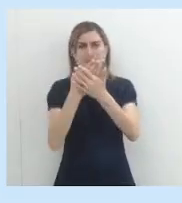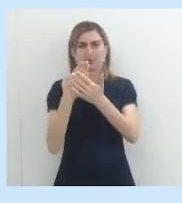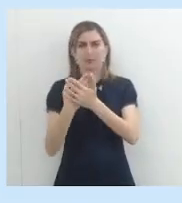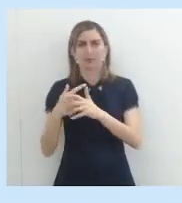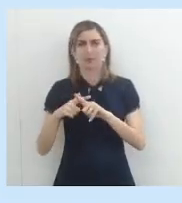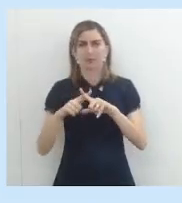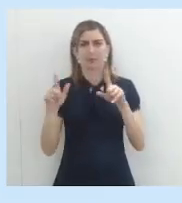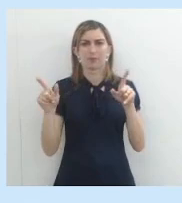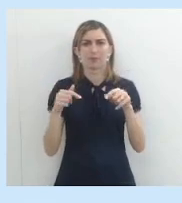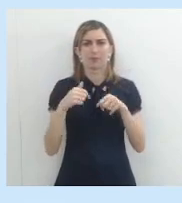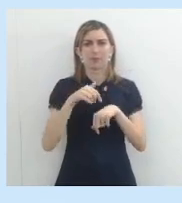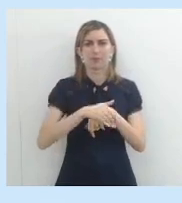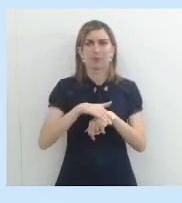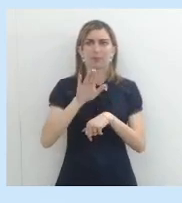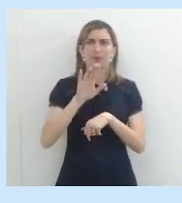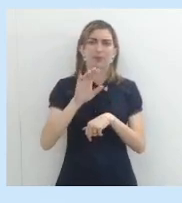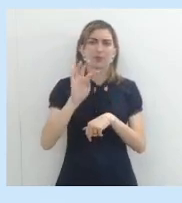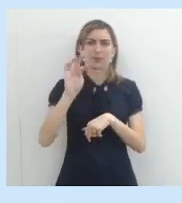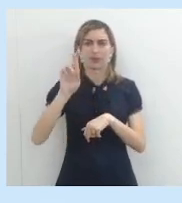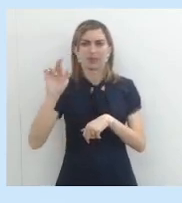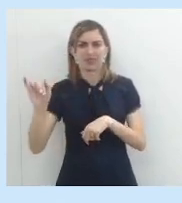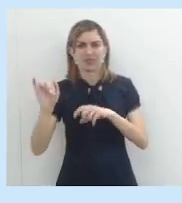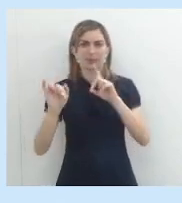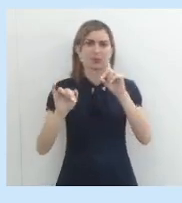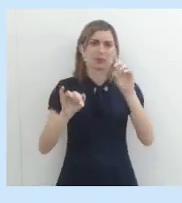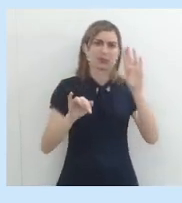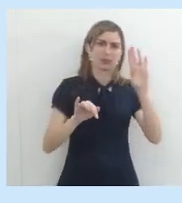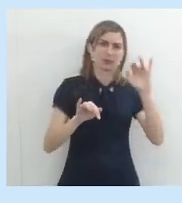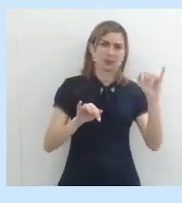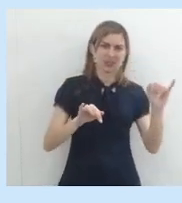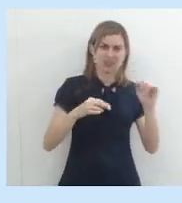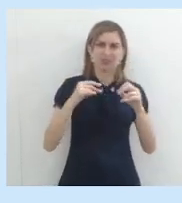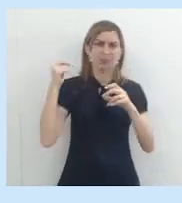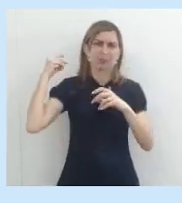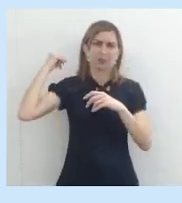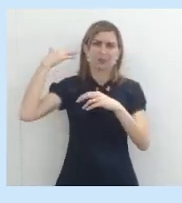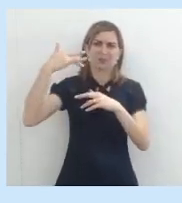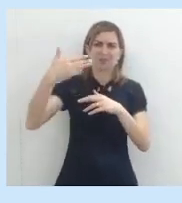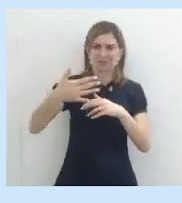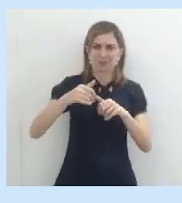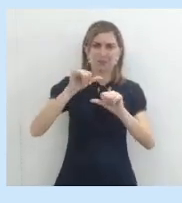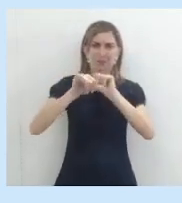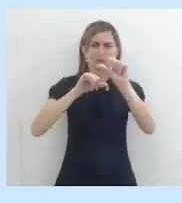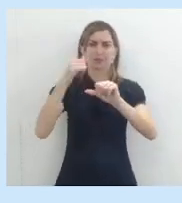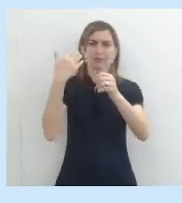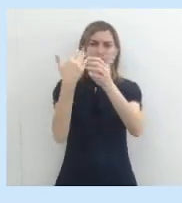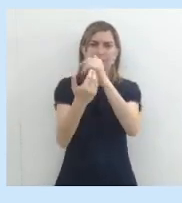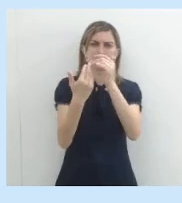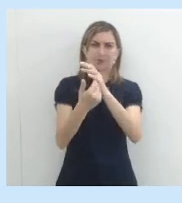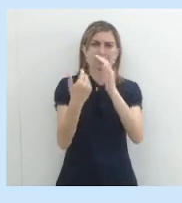mais bidimensional que tridimensional, porque ao longo do tempo da história foi se quebrando, foi se perdendo